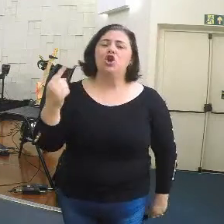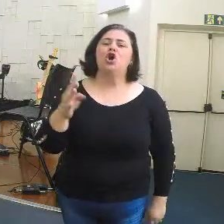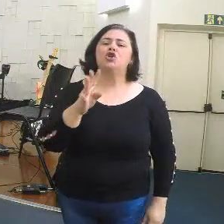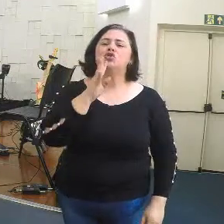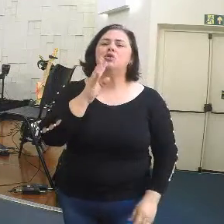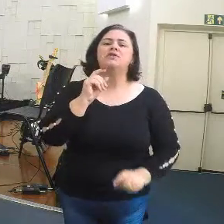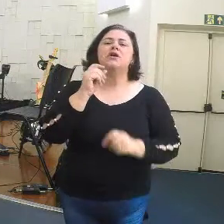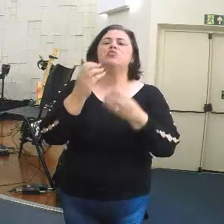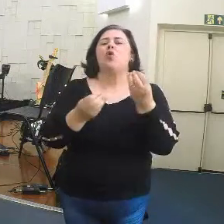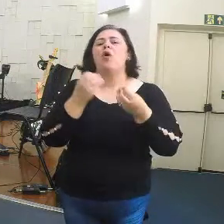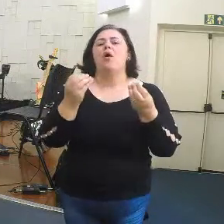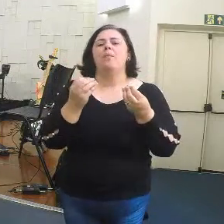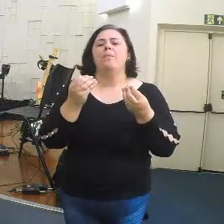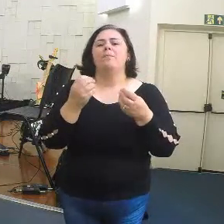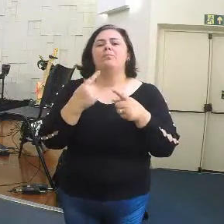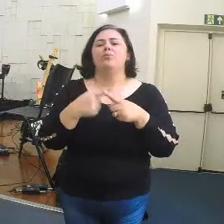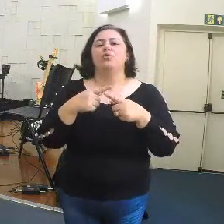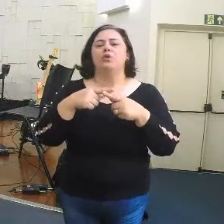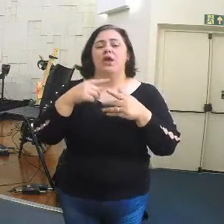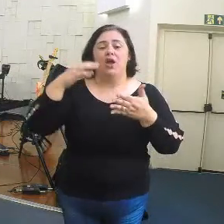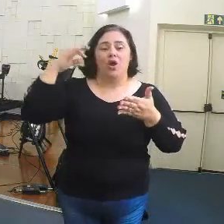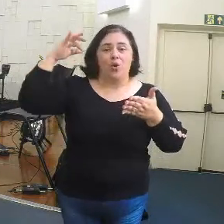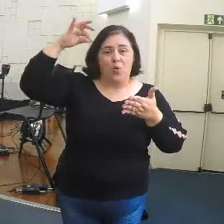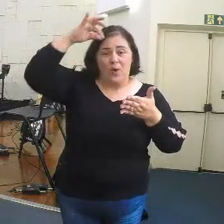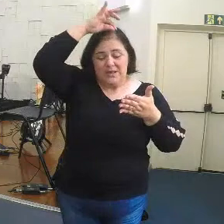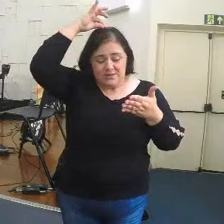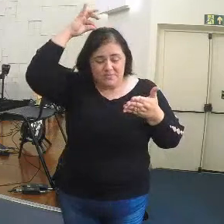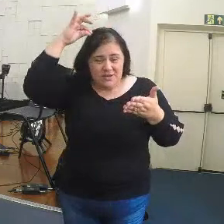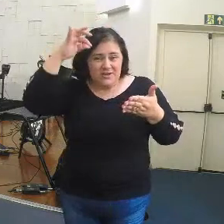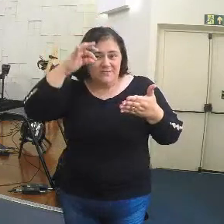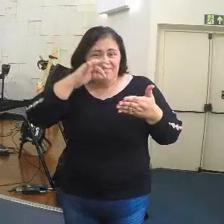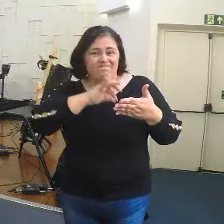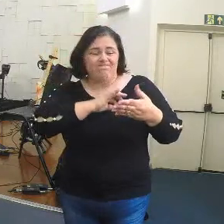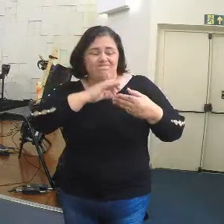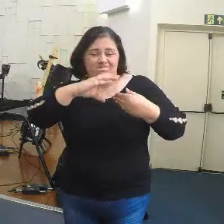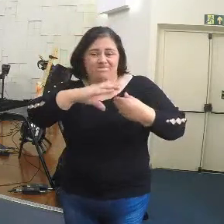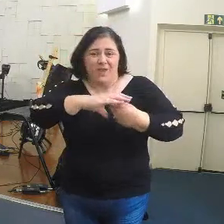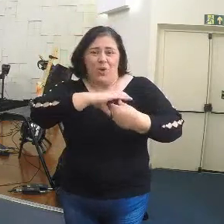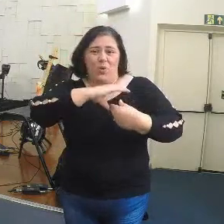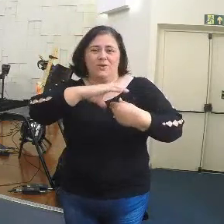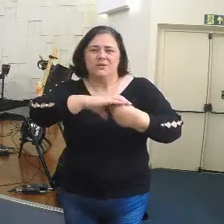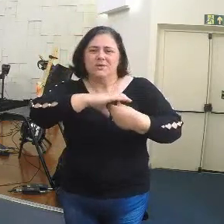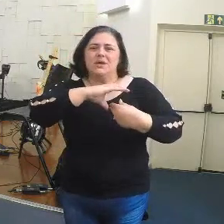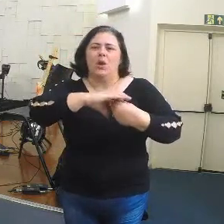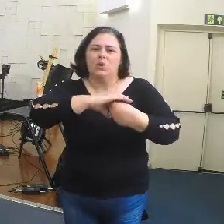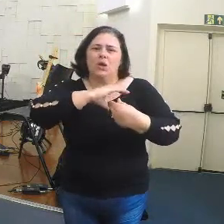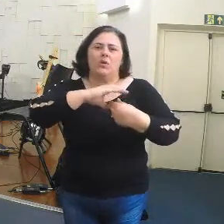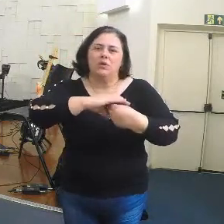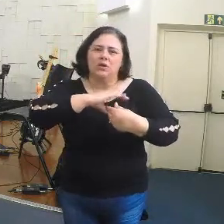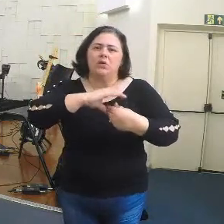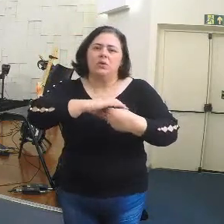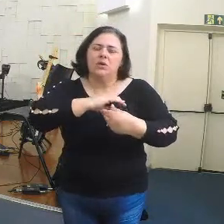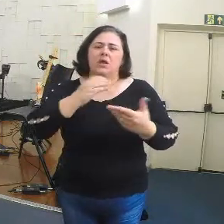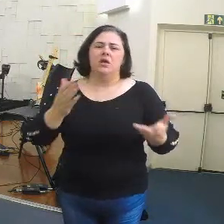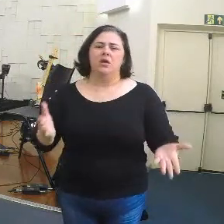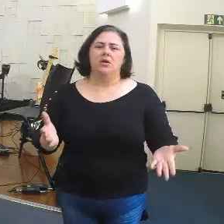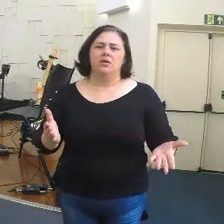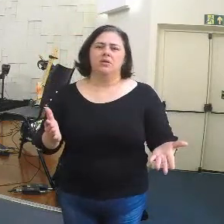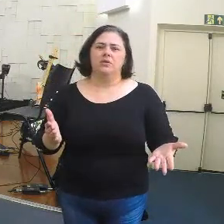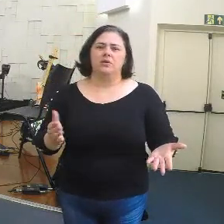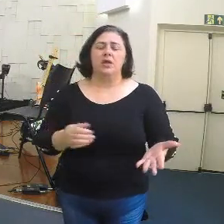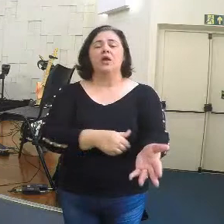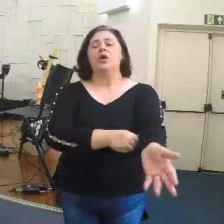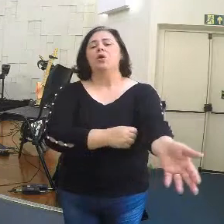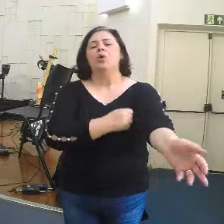Não é assim que João diz no Evangelho? O Espírito convence o homem do pecado, da justiça e do juízo. É por obra do Espírito Santo que nós recebemos. Então, o que é que